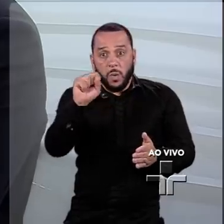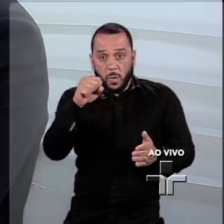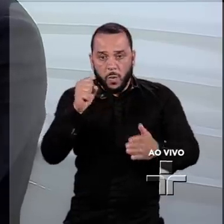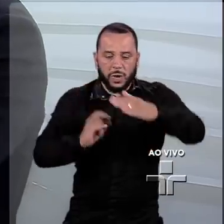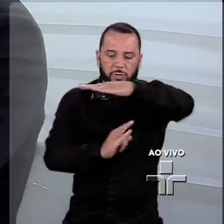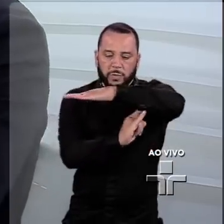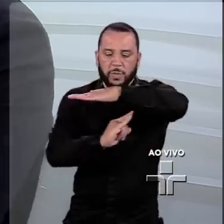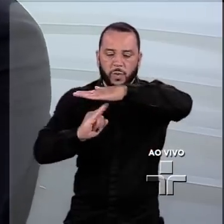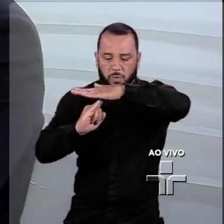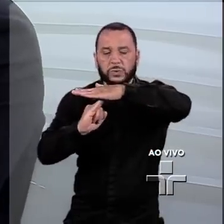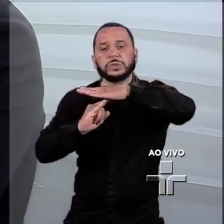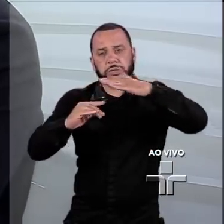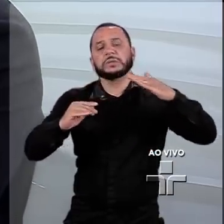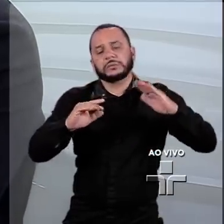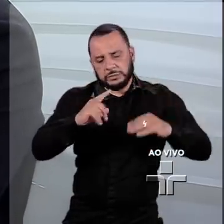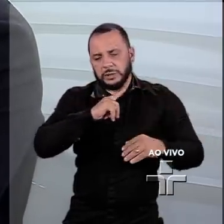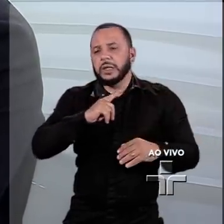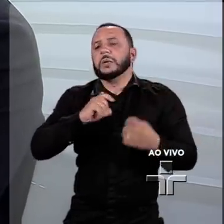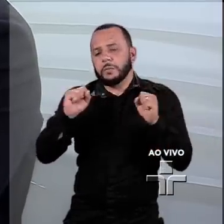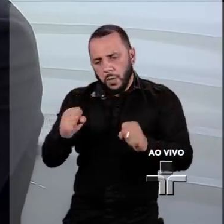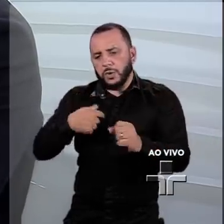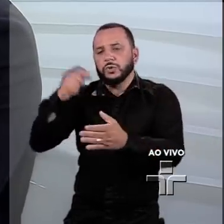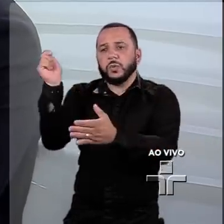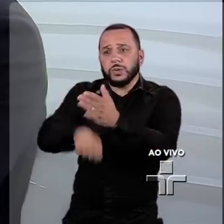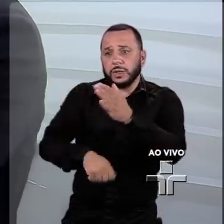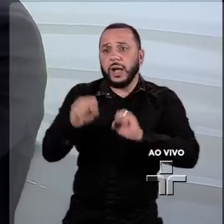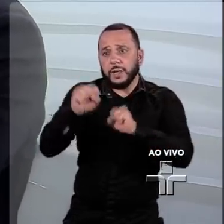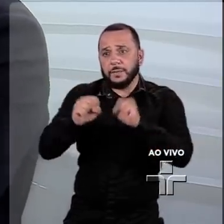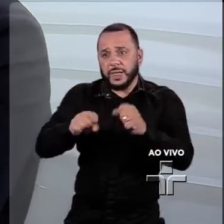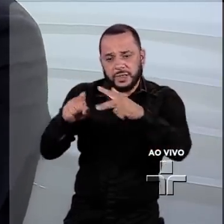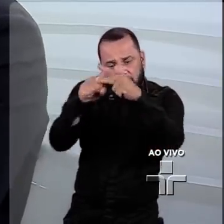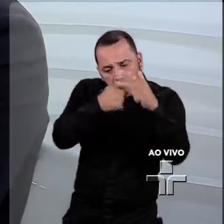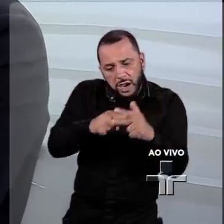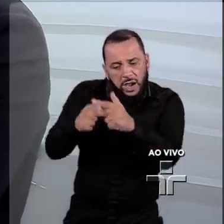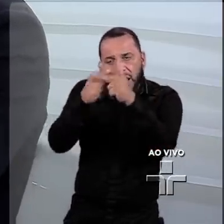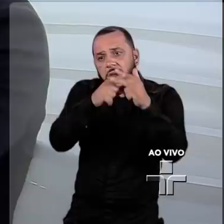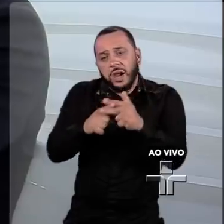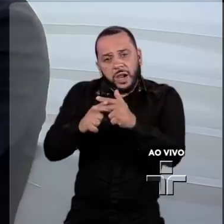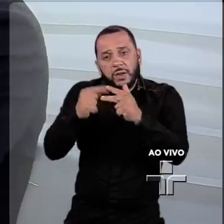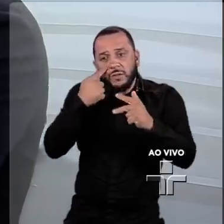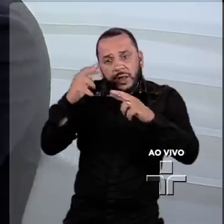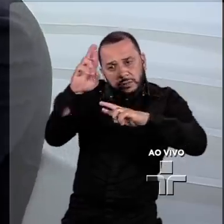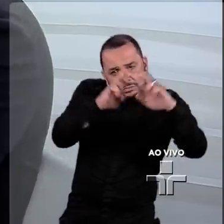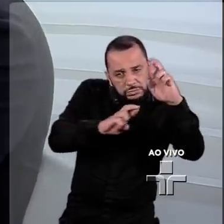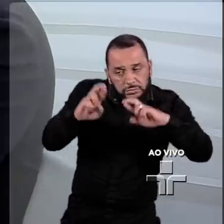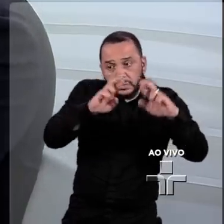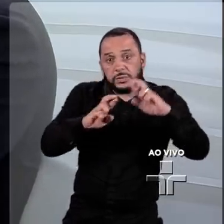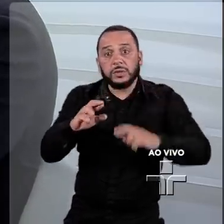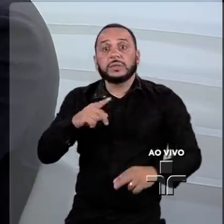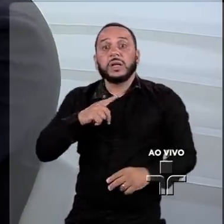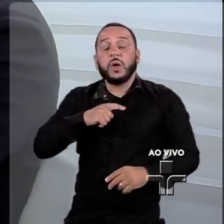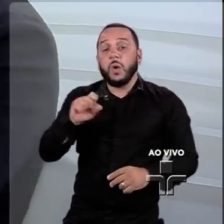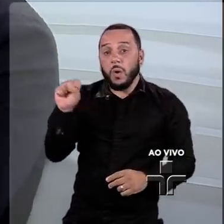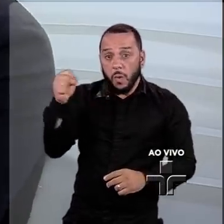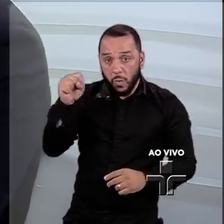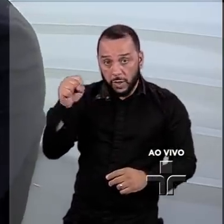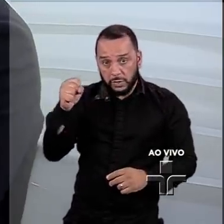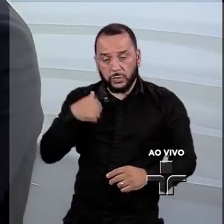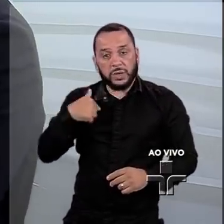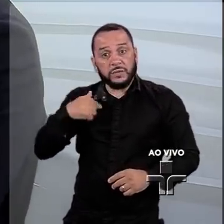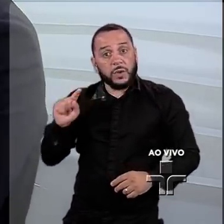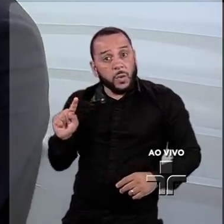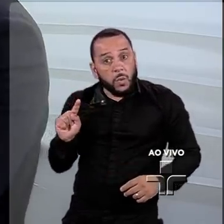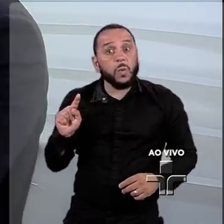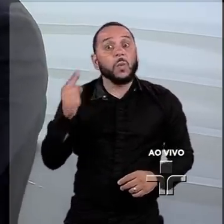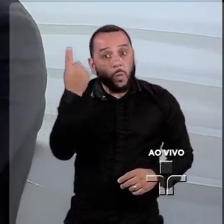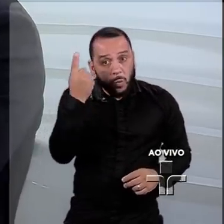viadutos que a Prefeitura pode contratar uma empresa para elaborar um laudo. Dessas 8 primeiras, quando uma delas